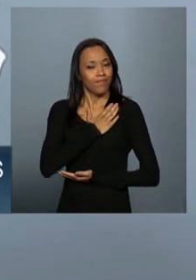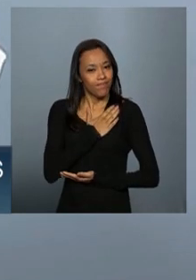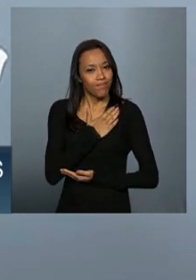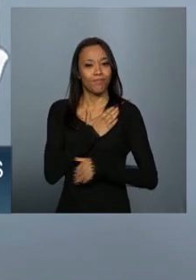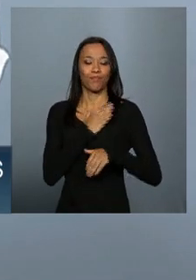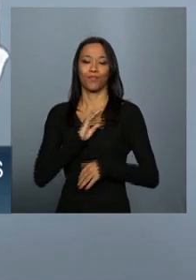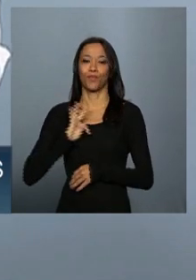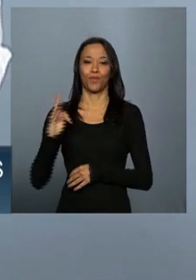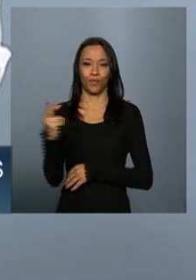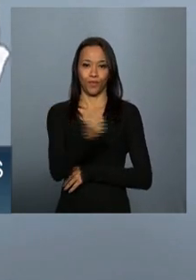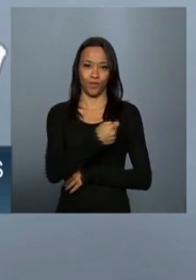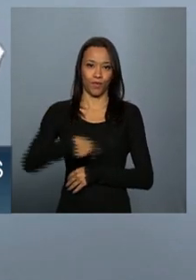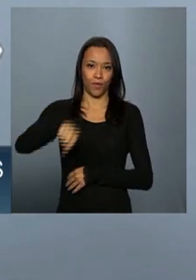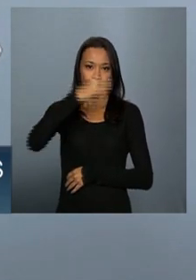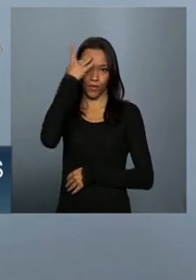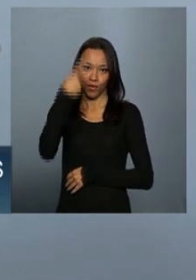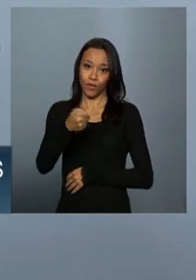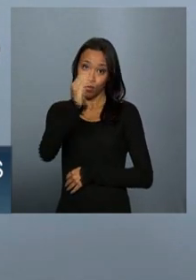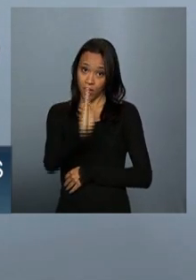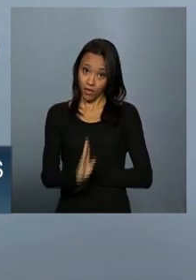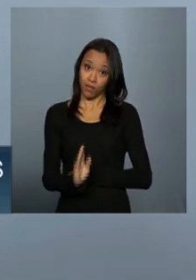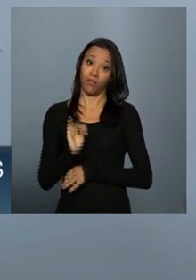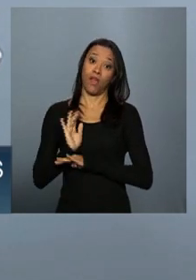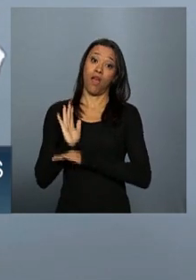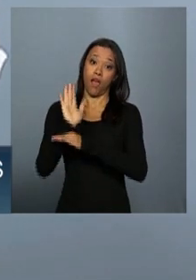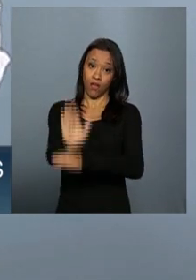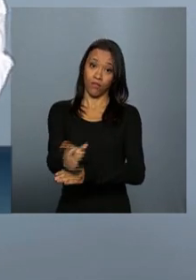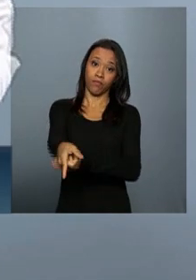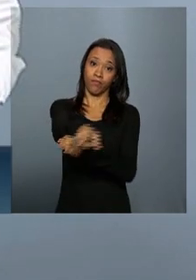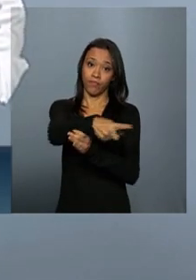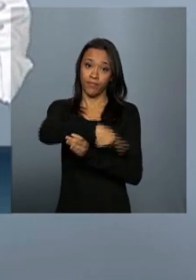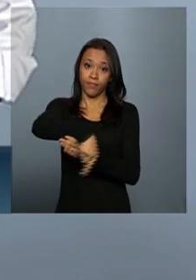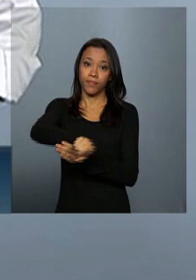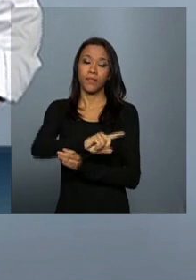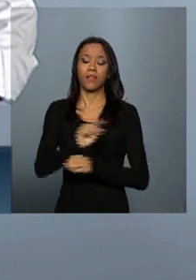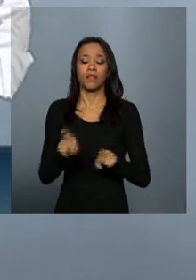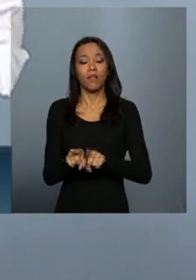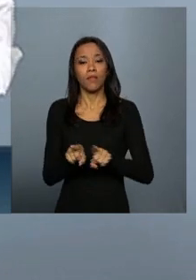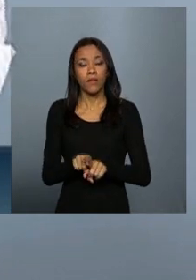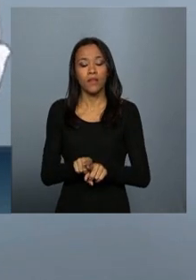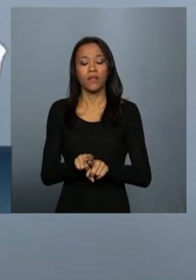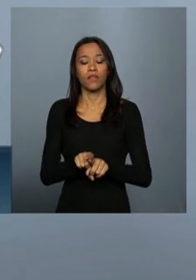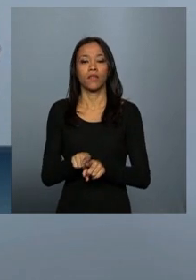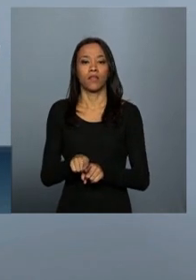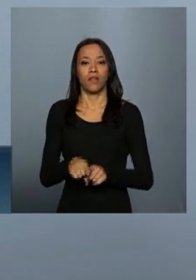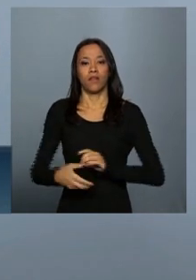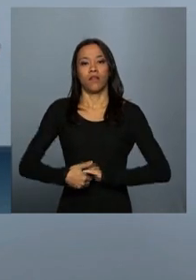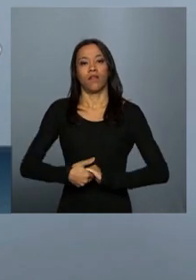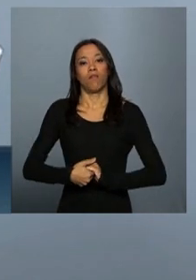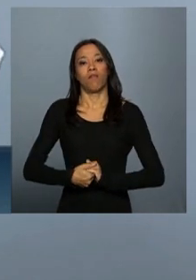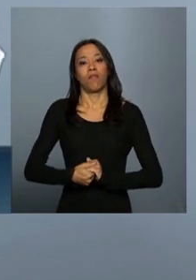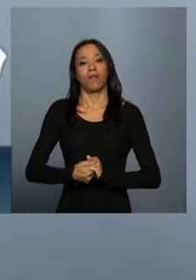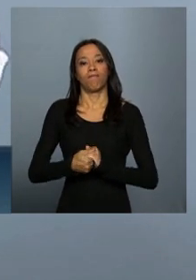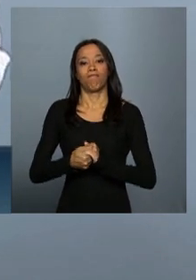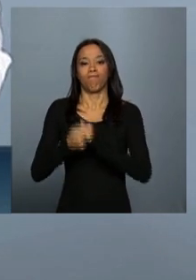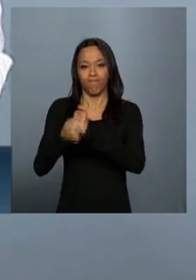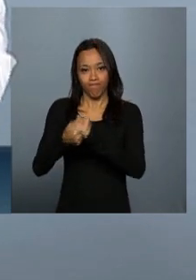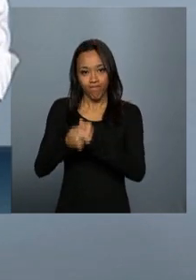todos os brasileiros, que muito faz por todos nós. Uma saudação ao nosso governador